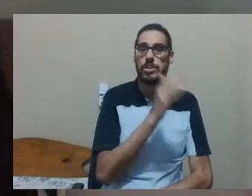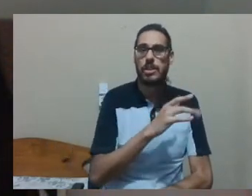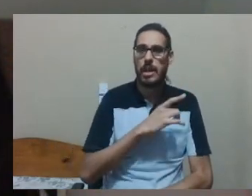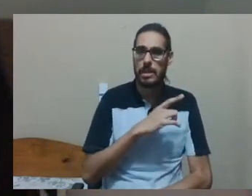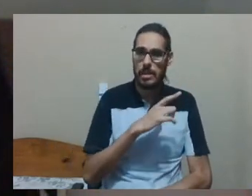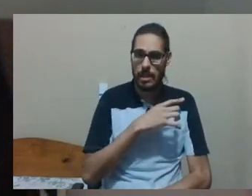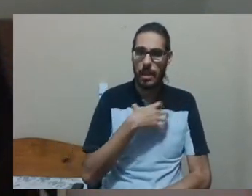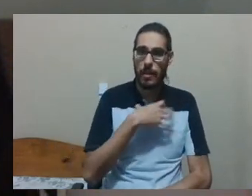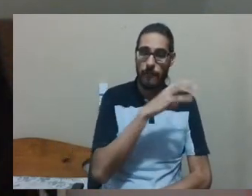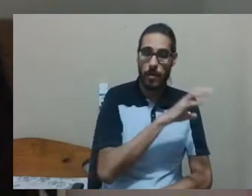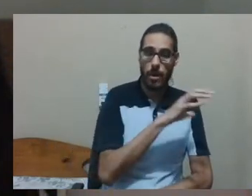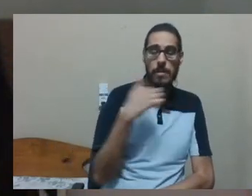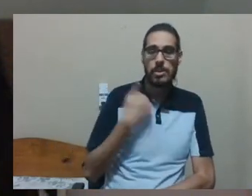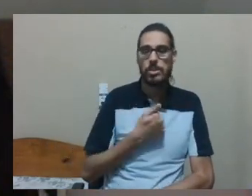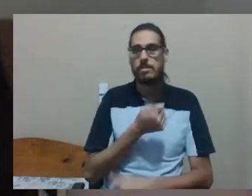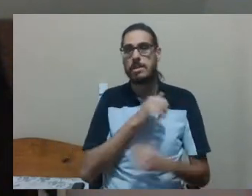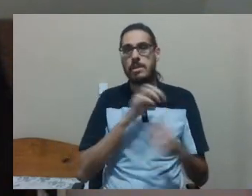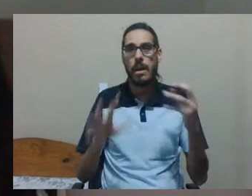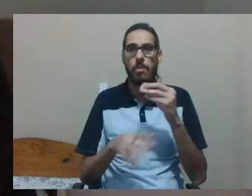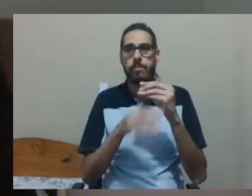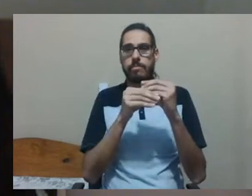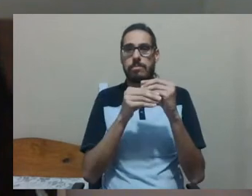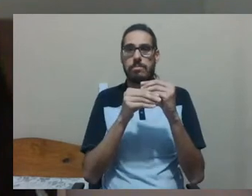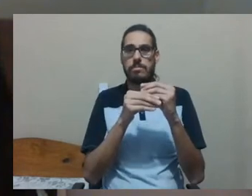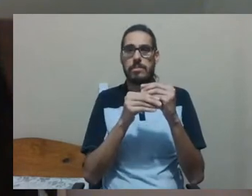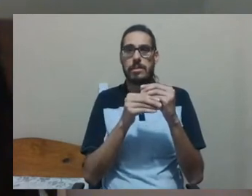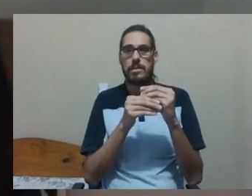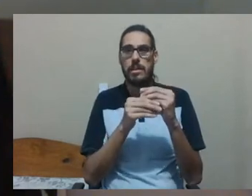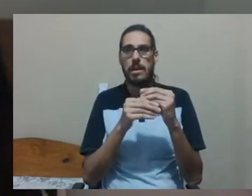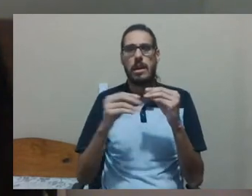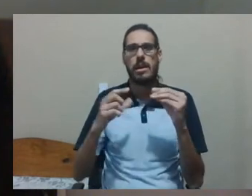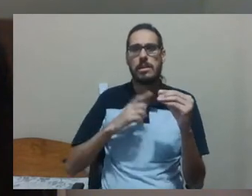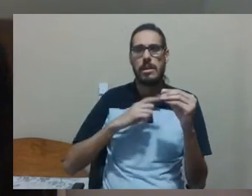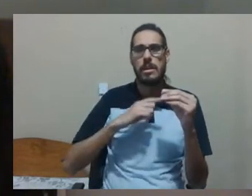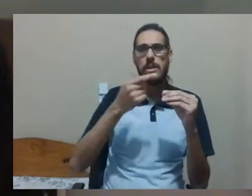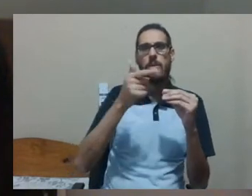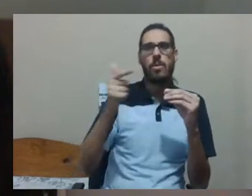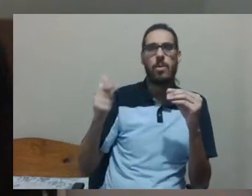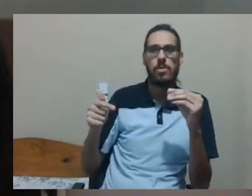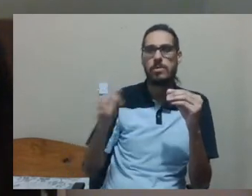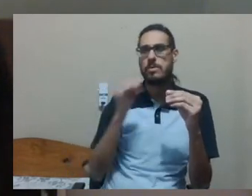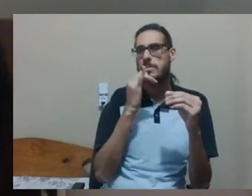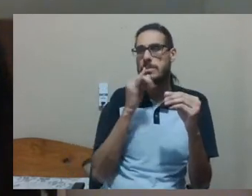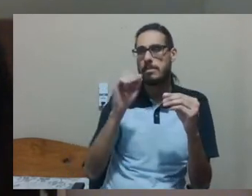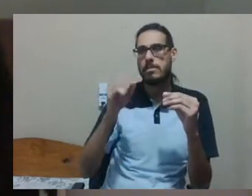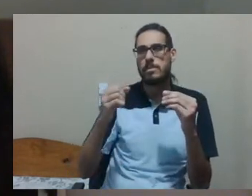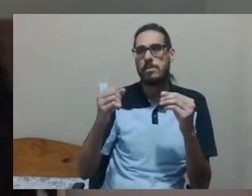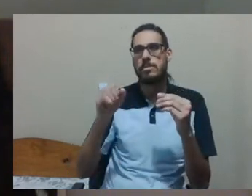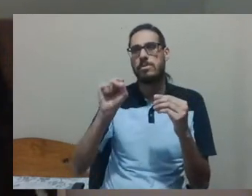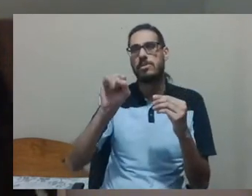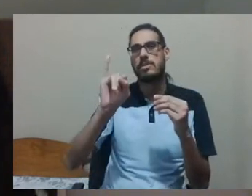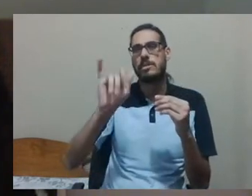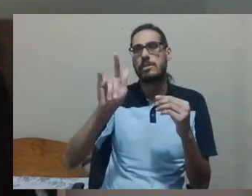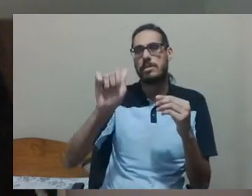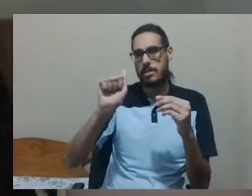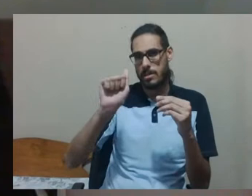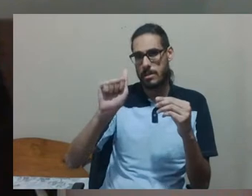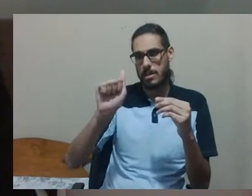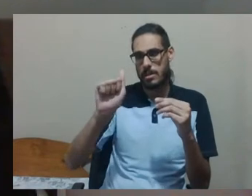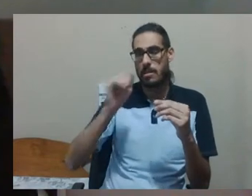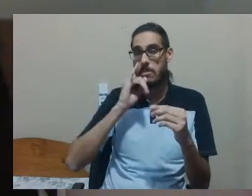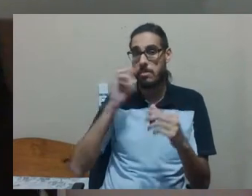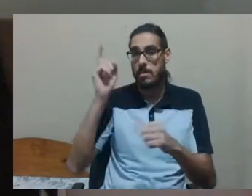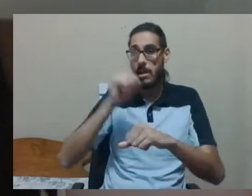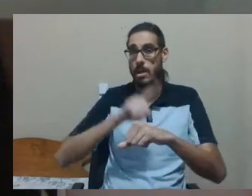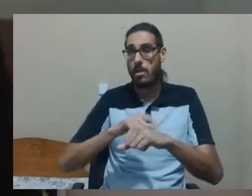instrumentos que estão parcialmente disponíveis no SIGA, de forma que o estudante, quando ele for se inscrever em